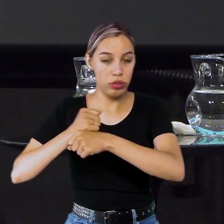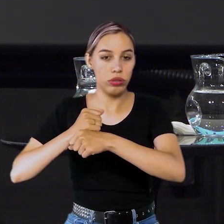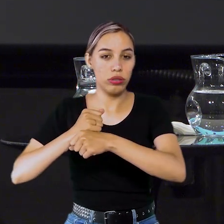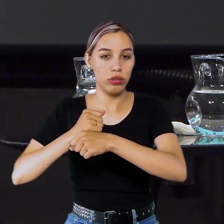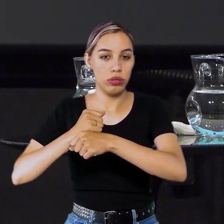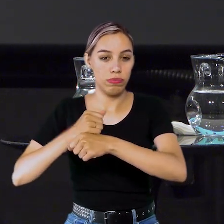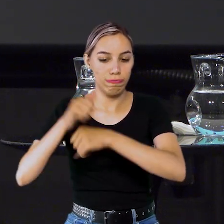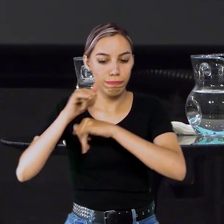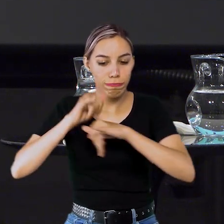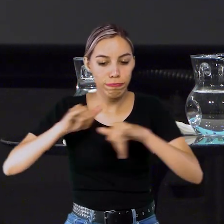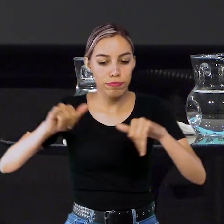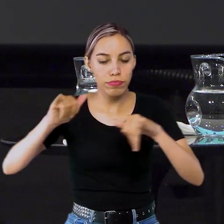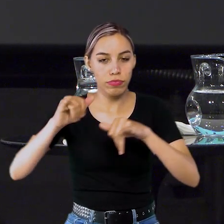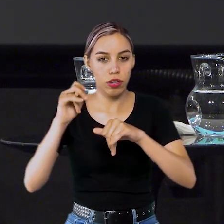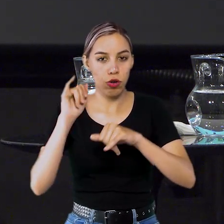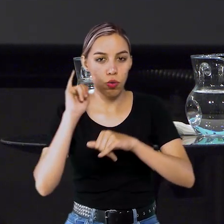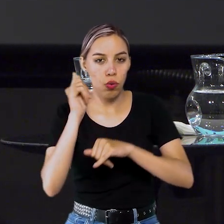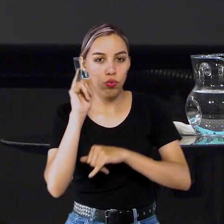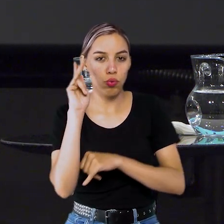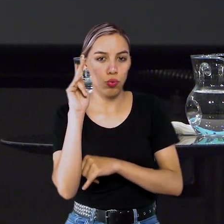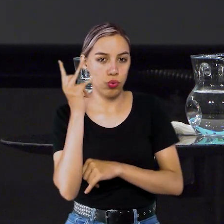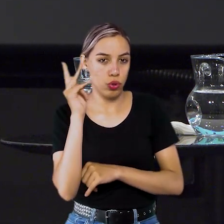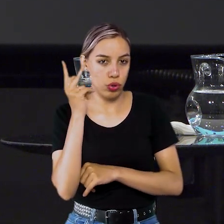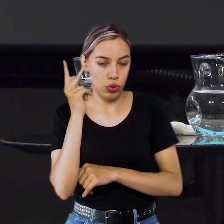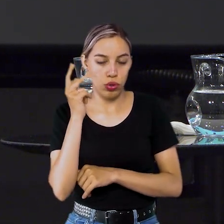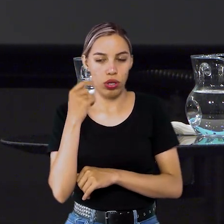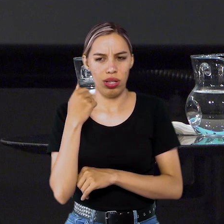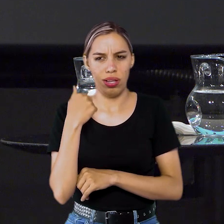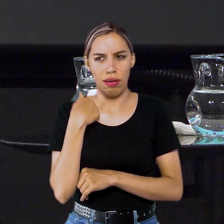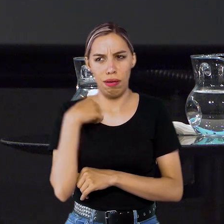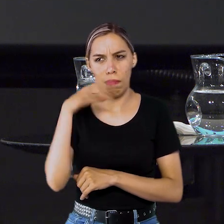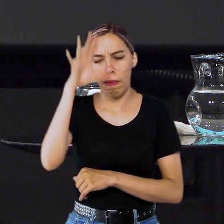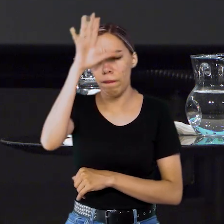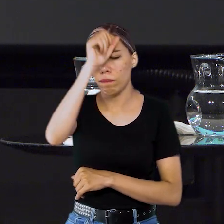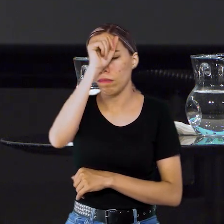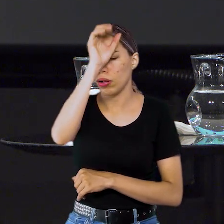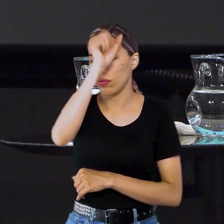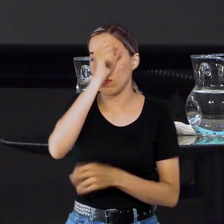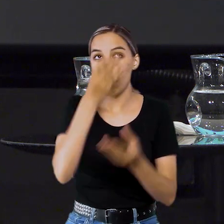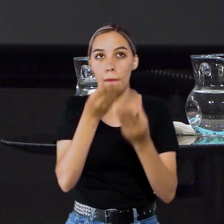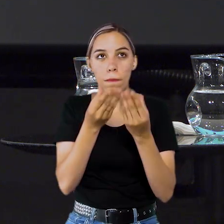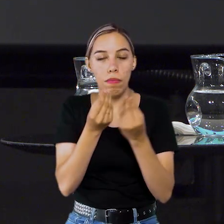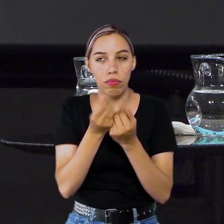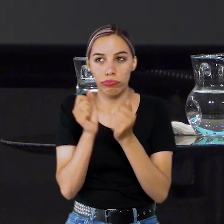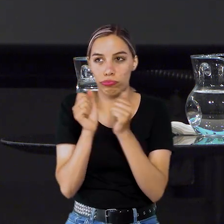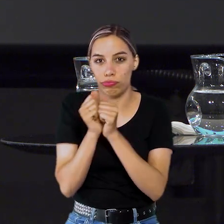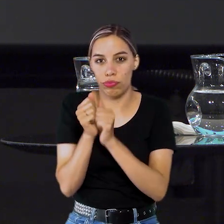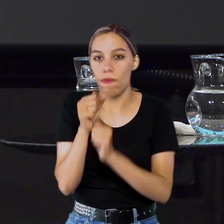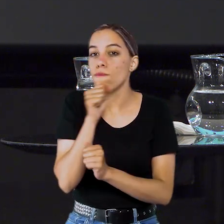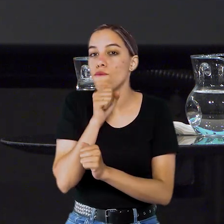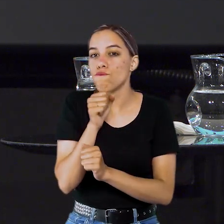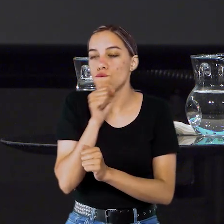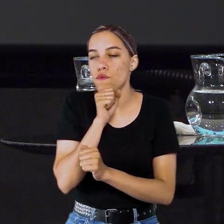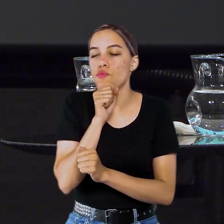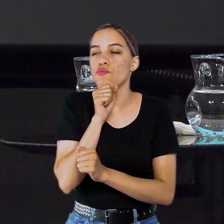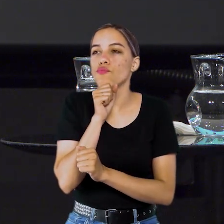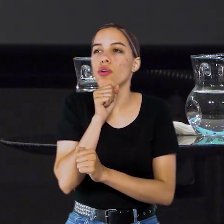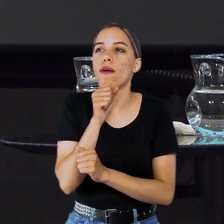né? E eu aprendi muito com meu avô, né? Ele